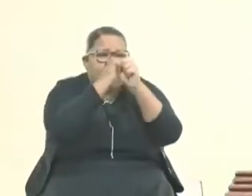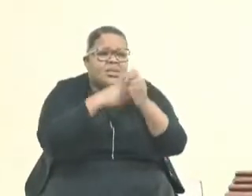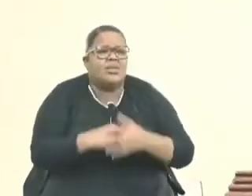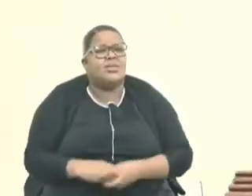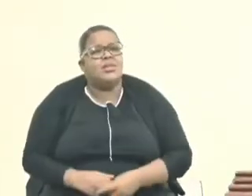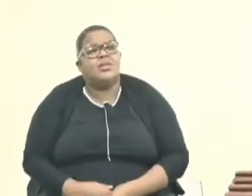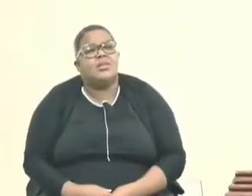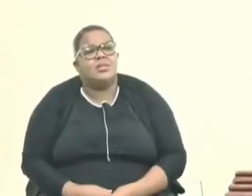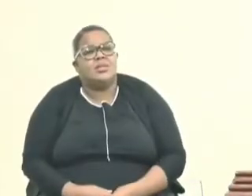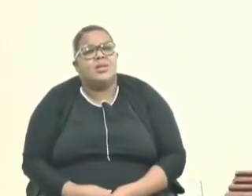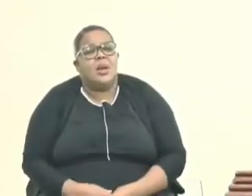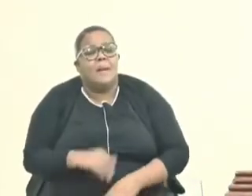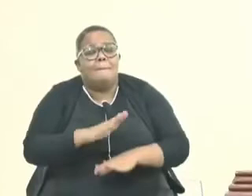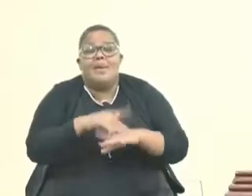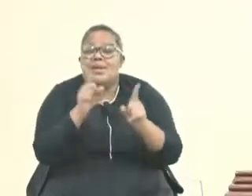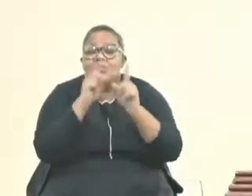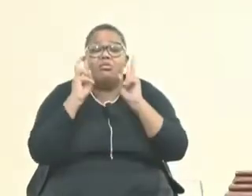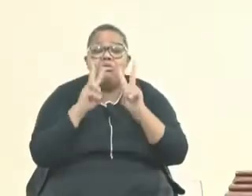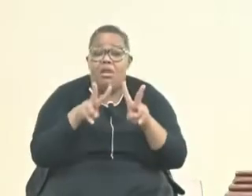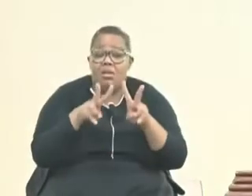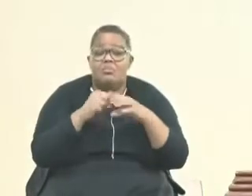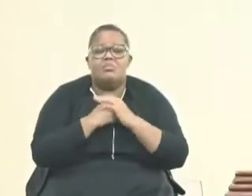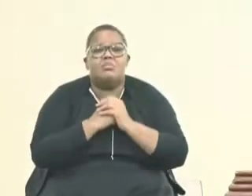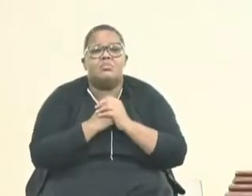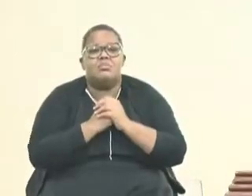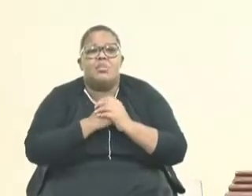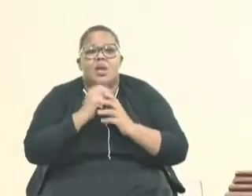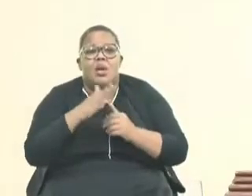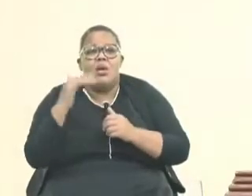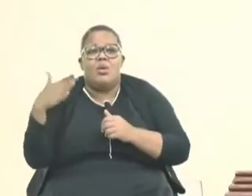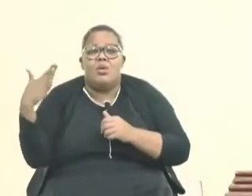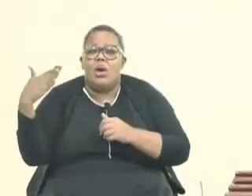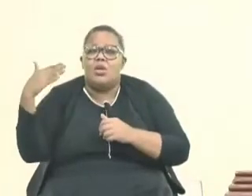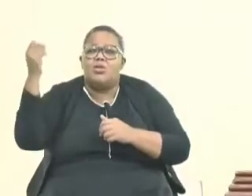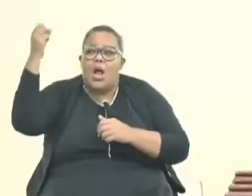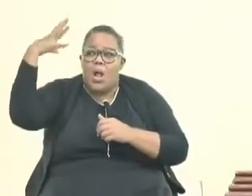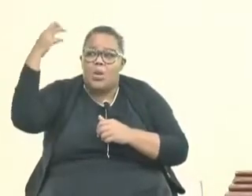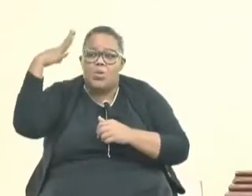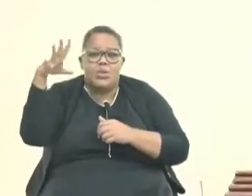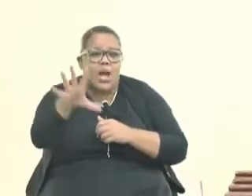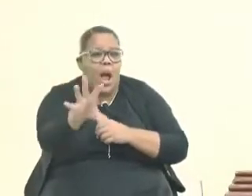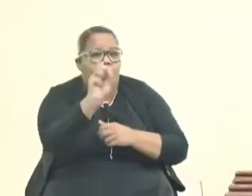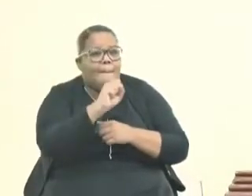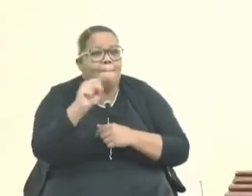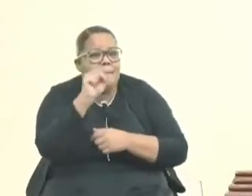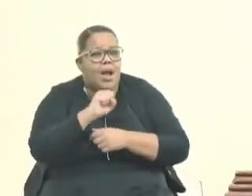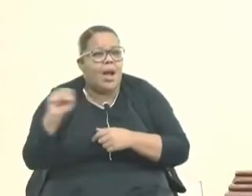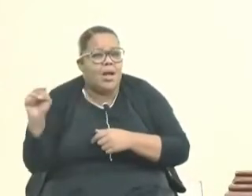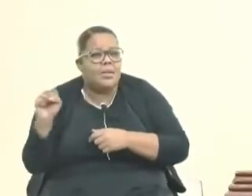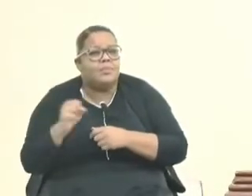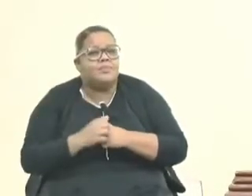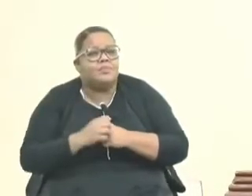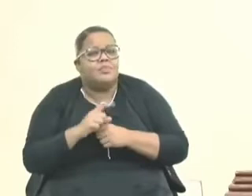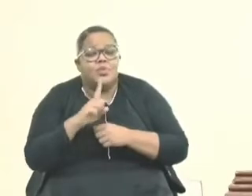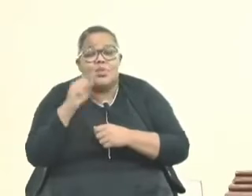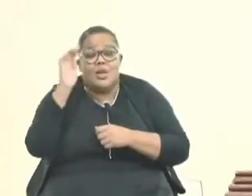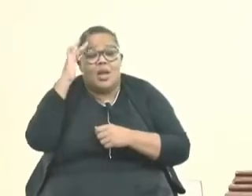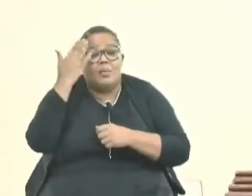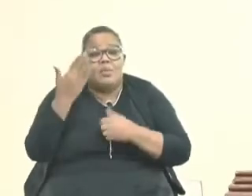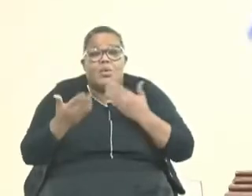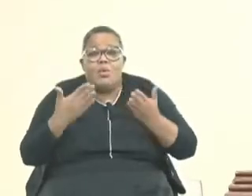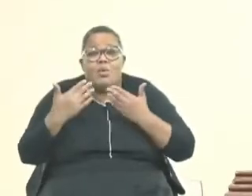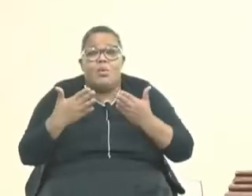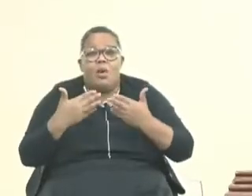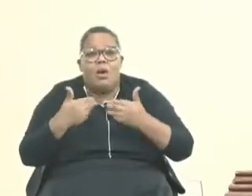pessoas não percebem porque quando as lâmpadas elas estão desligadas você não sabe qual está queimada Você só